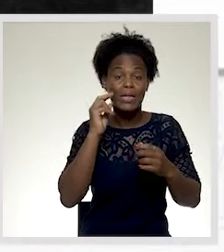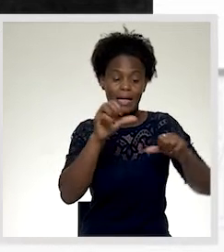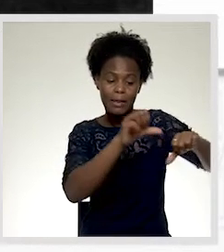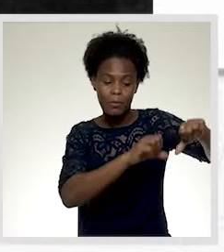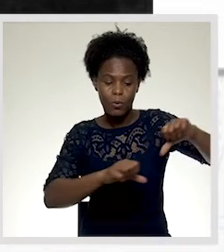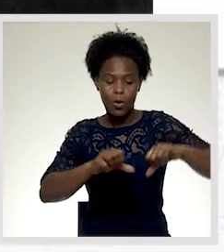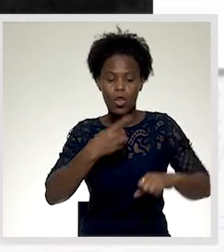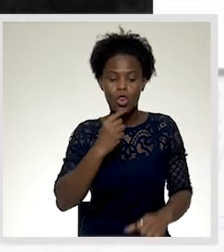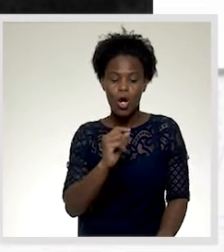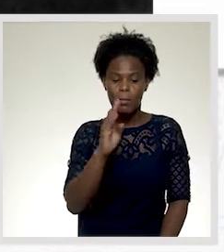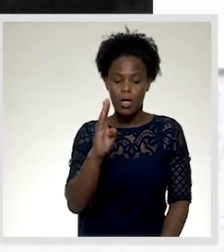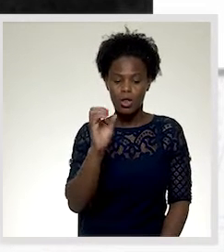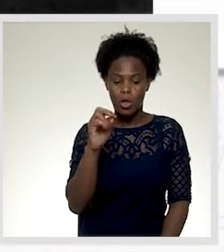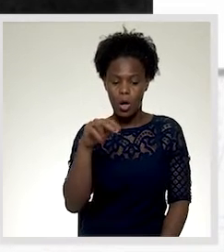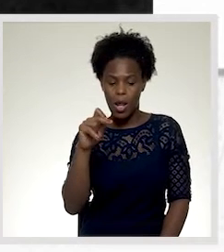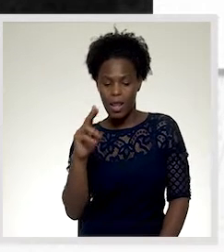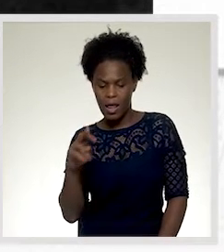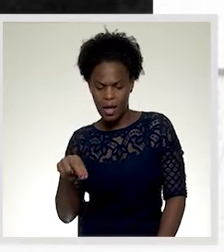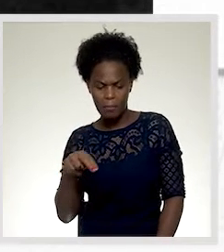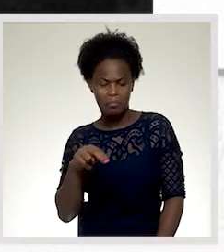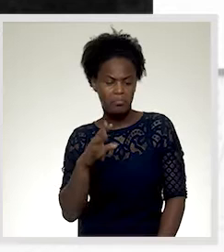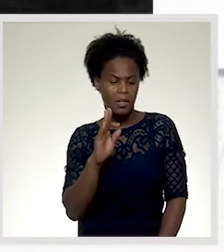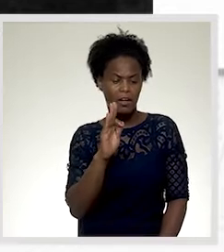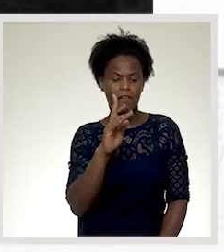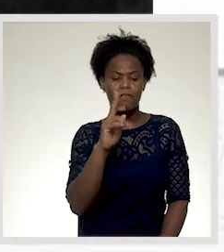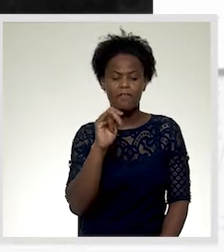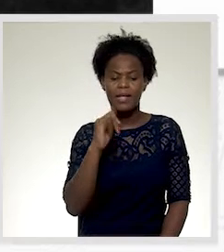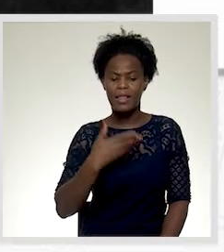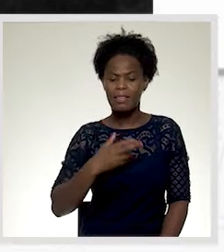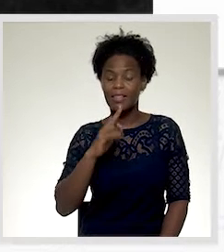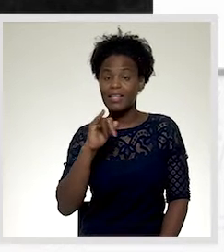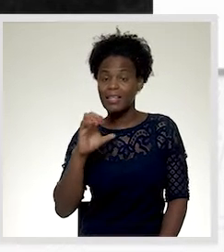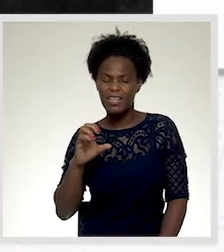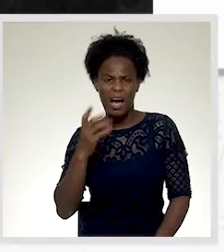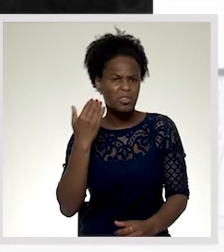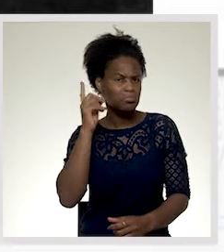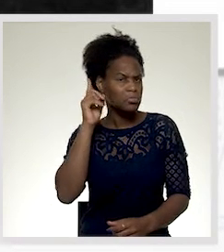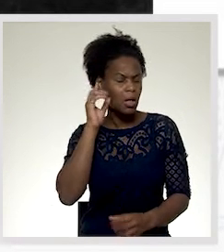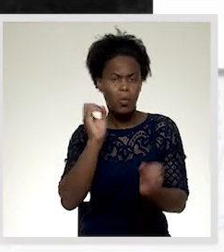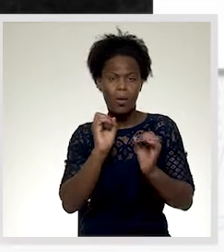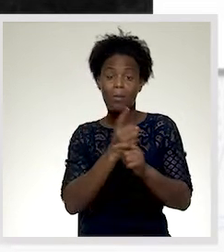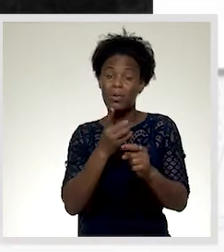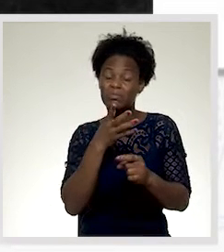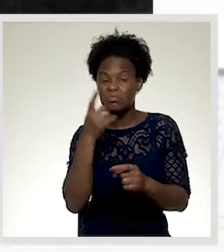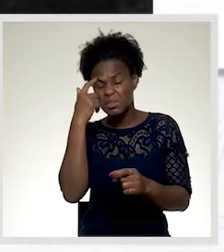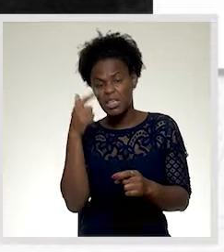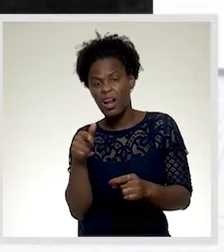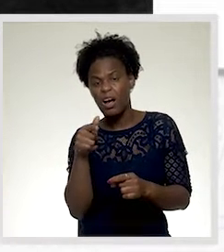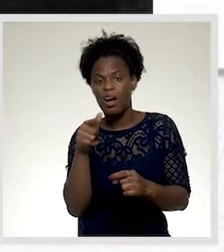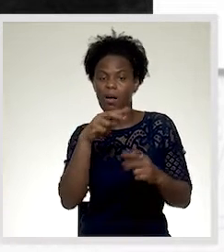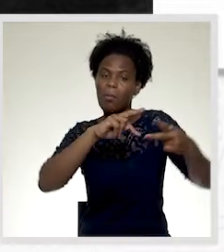suíço Johann Friedrich Miescher. No início, não deram nenhuma importância a esta descoberta por considerar que